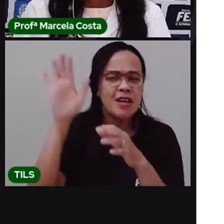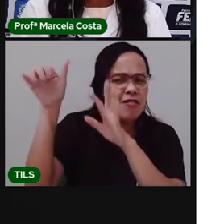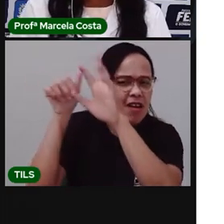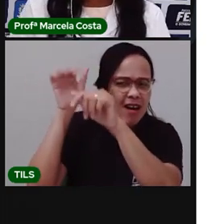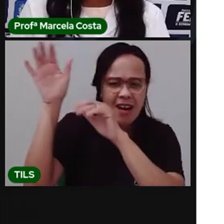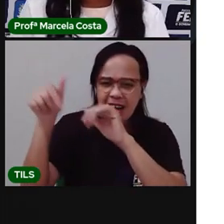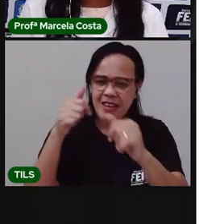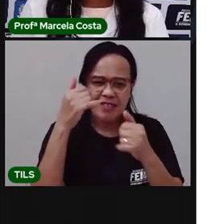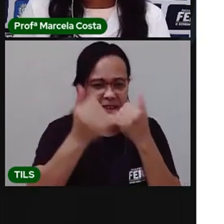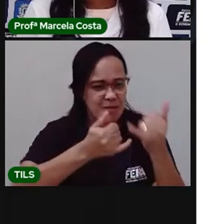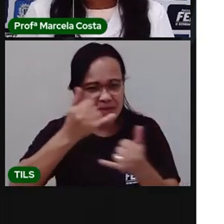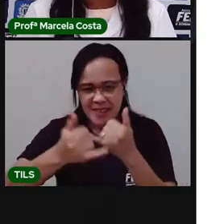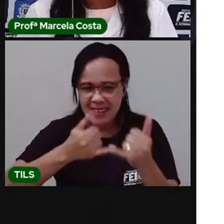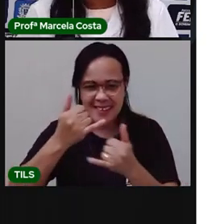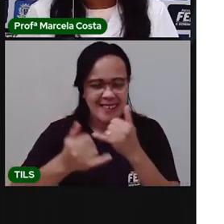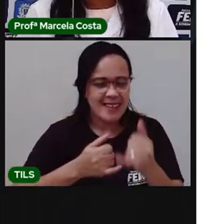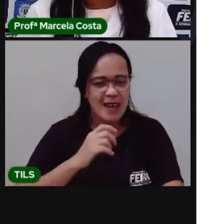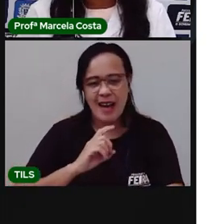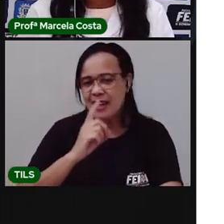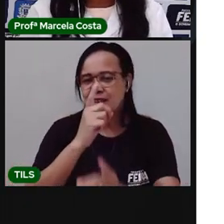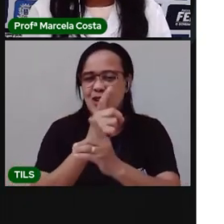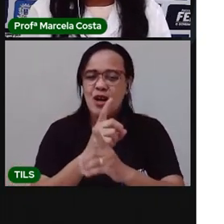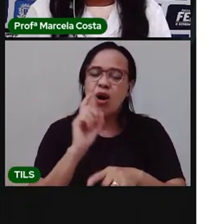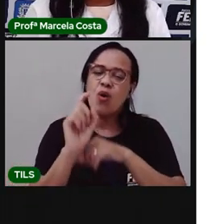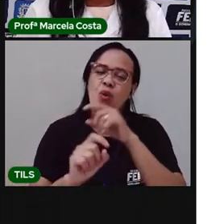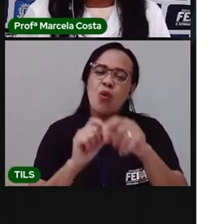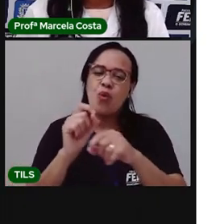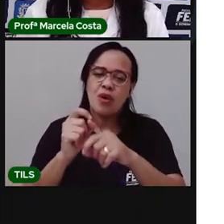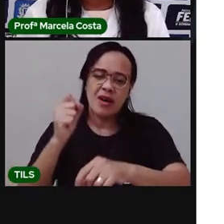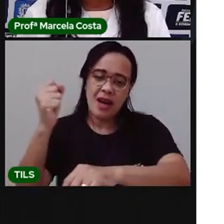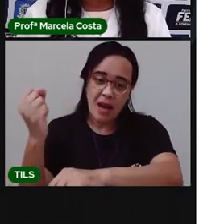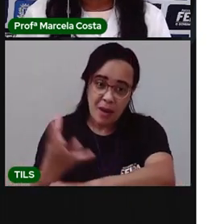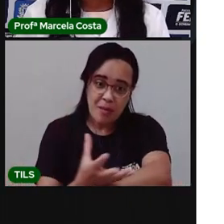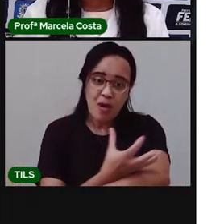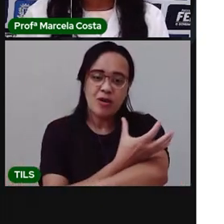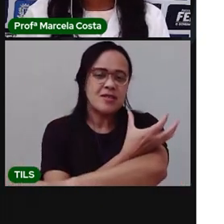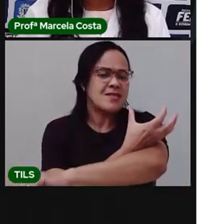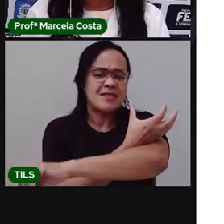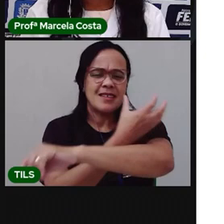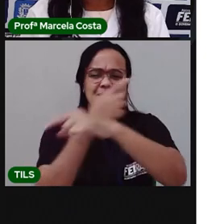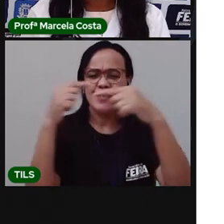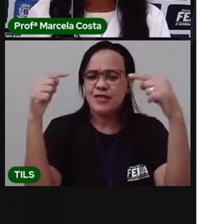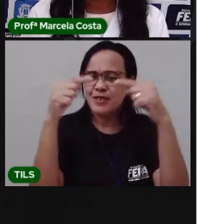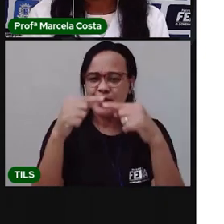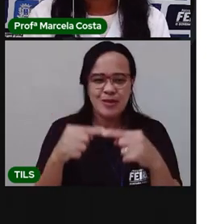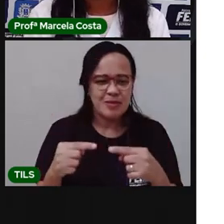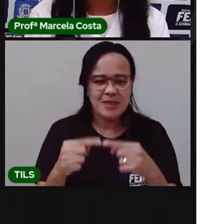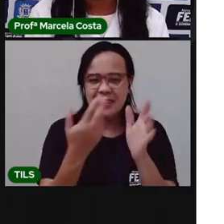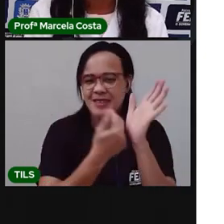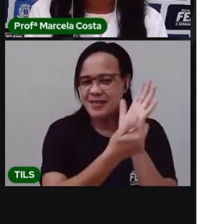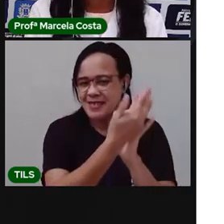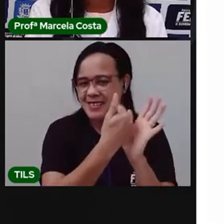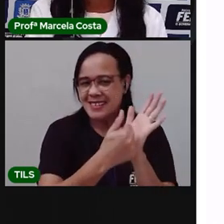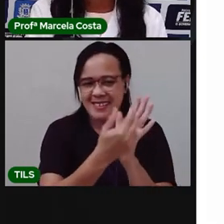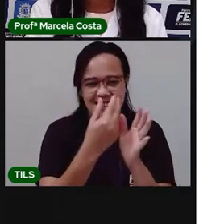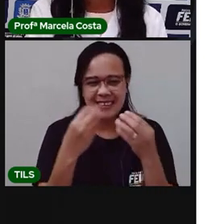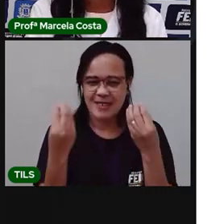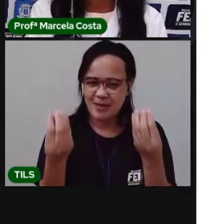você, tá? E descobrir qual é a emoção que aquela imagem está demonstrando.